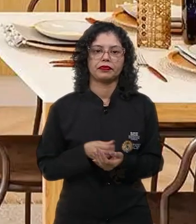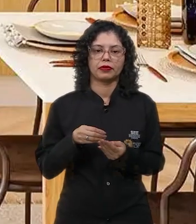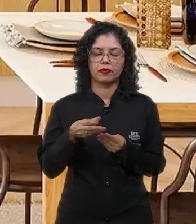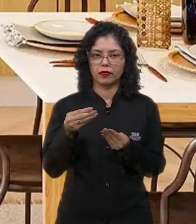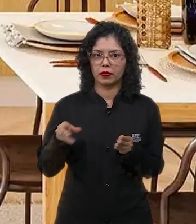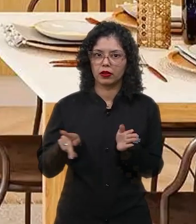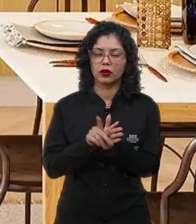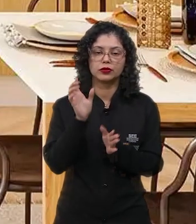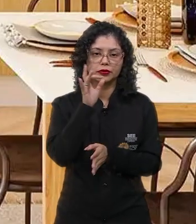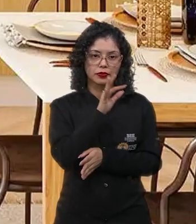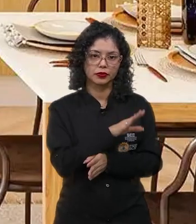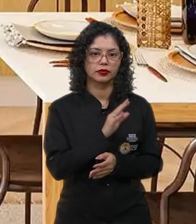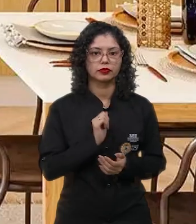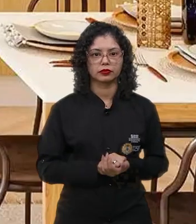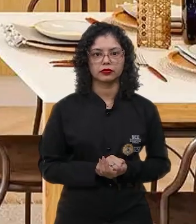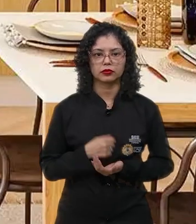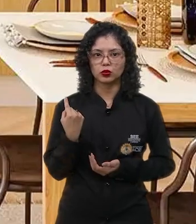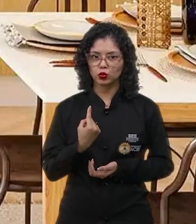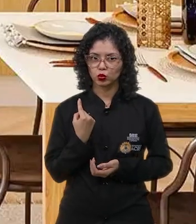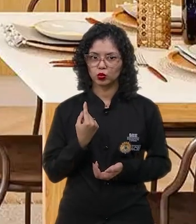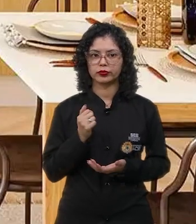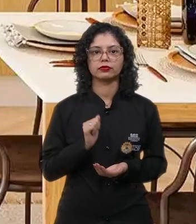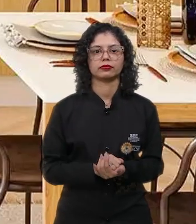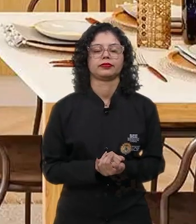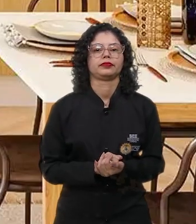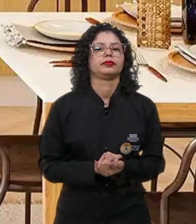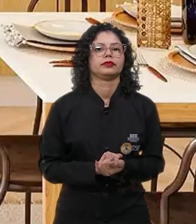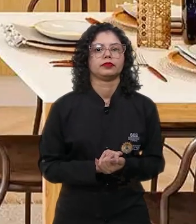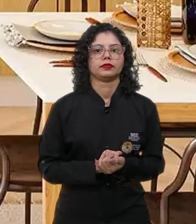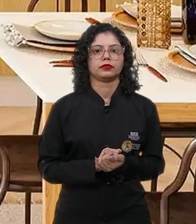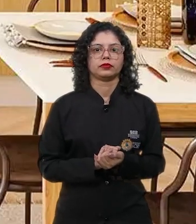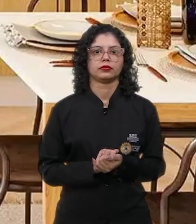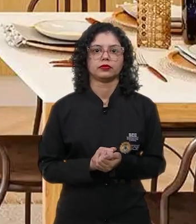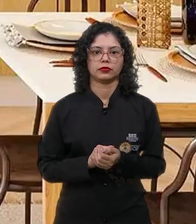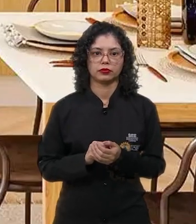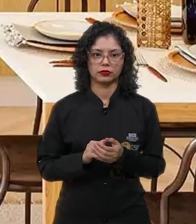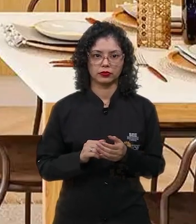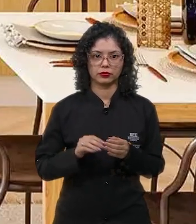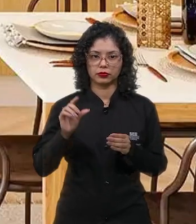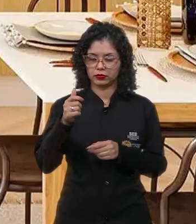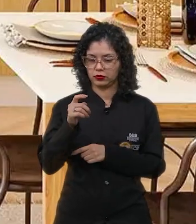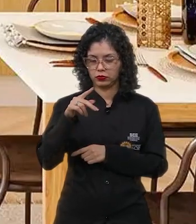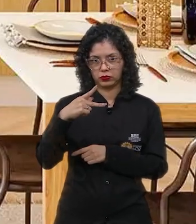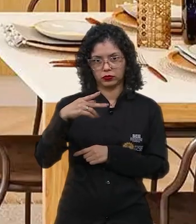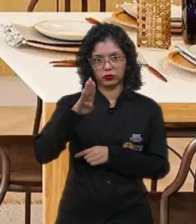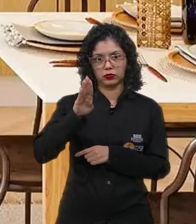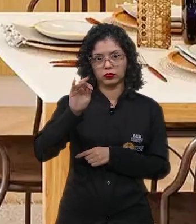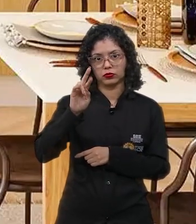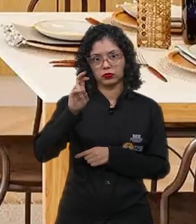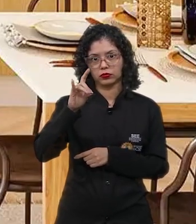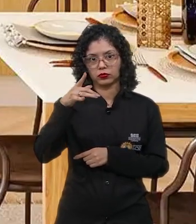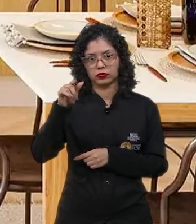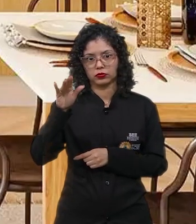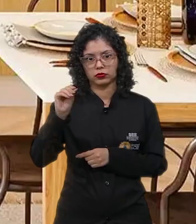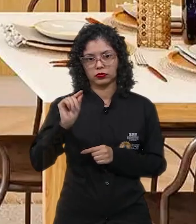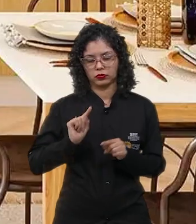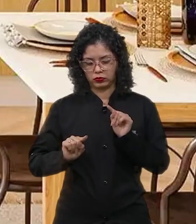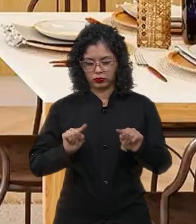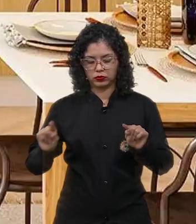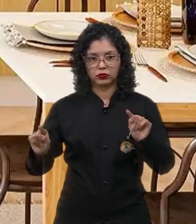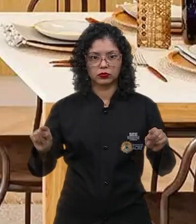distribuir ali o calor de forma uniforme. E os knobs, né, que são aqueles botões, né, os detalhes ali do